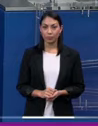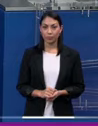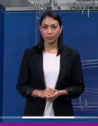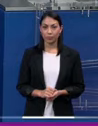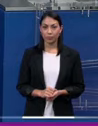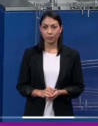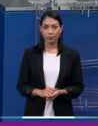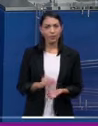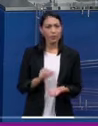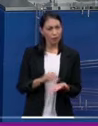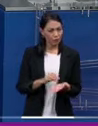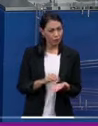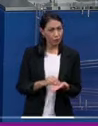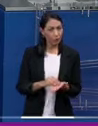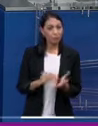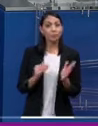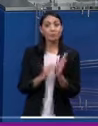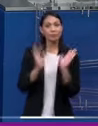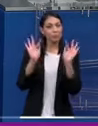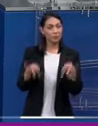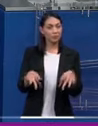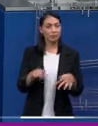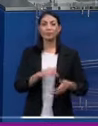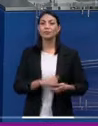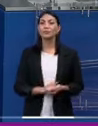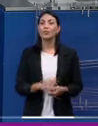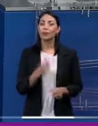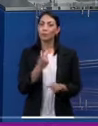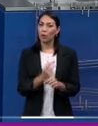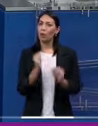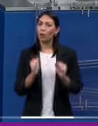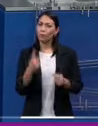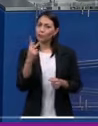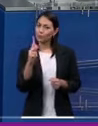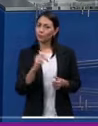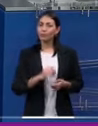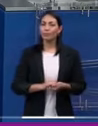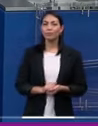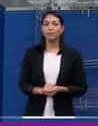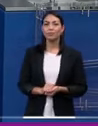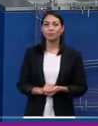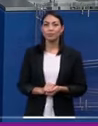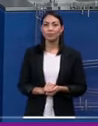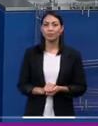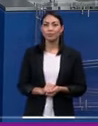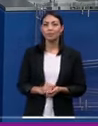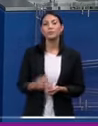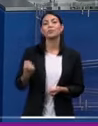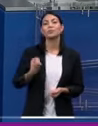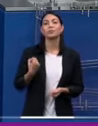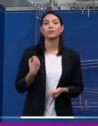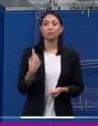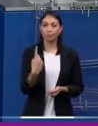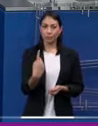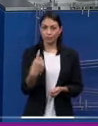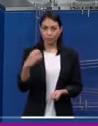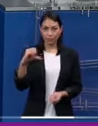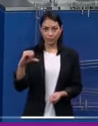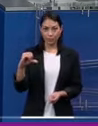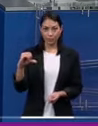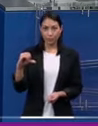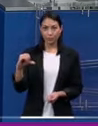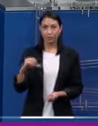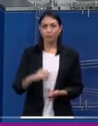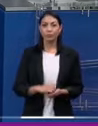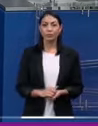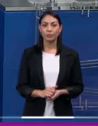Vá anotando os números até o final. Esse prêmio pode ser seu. Número 19.